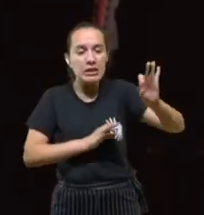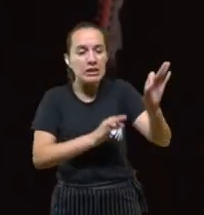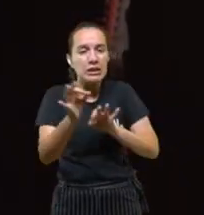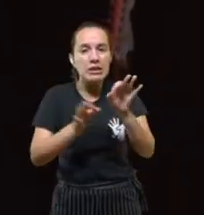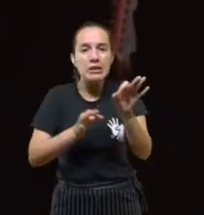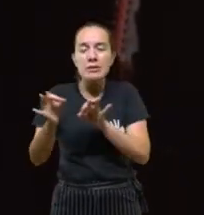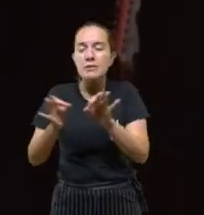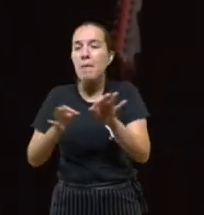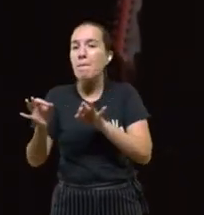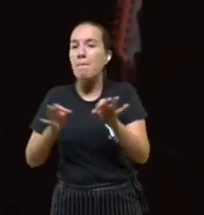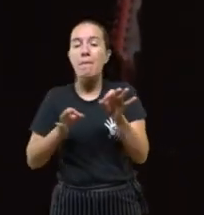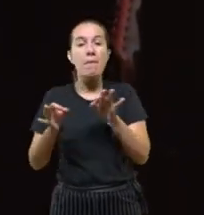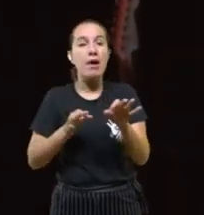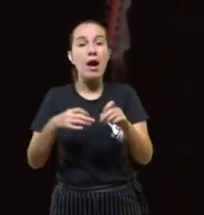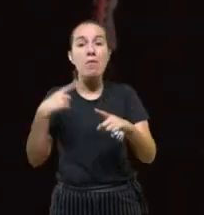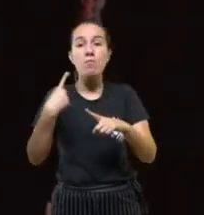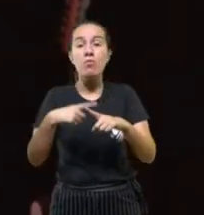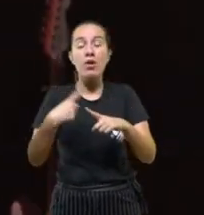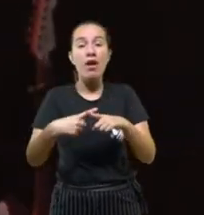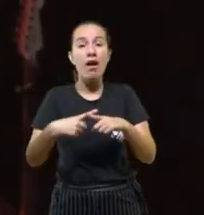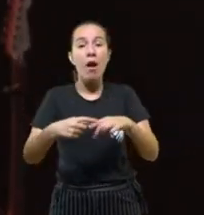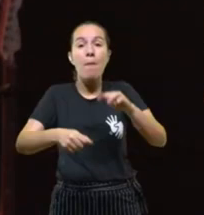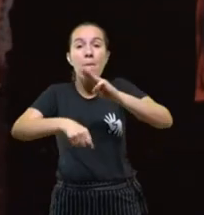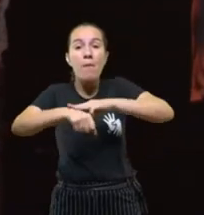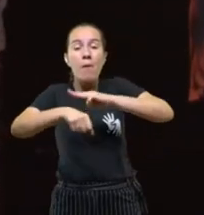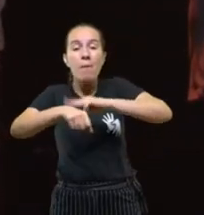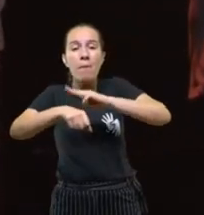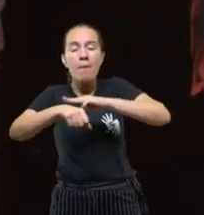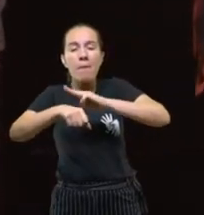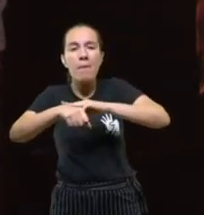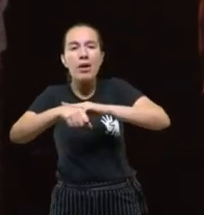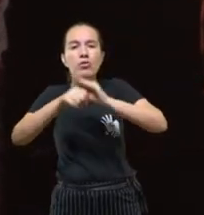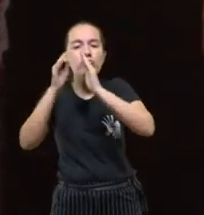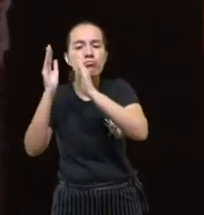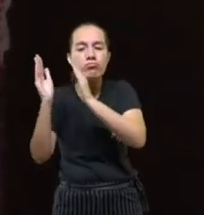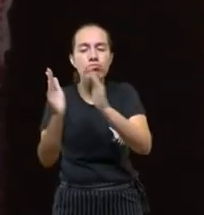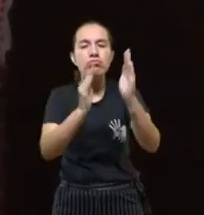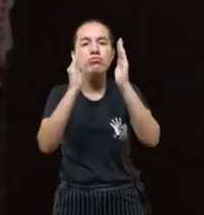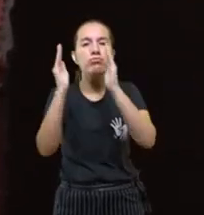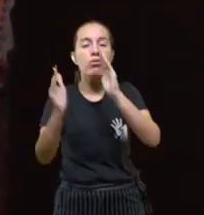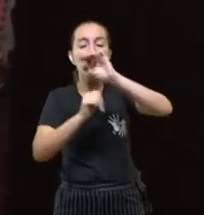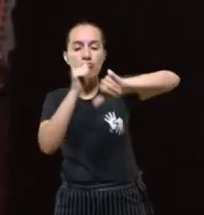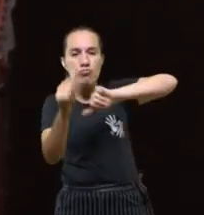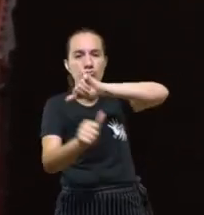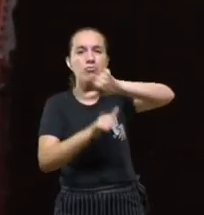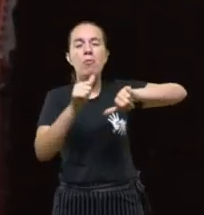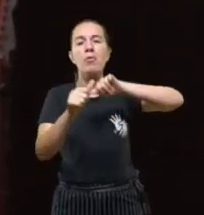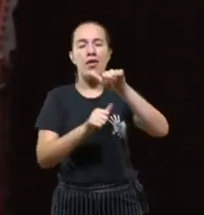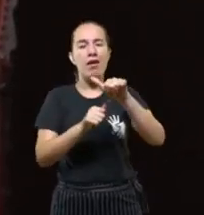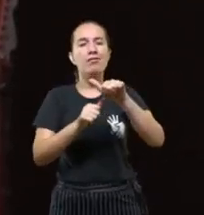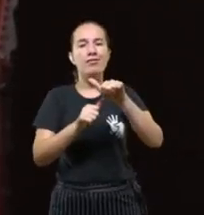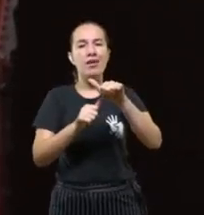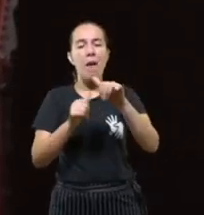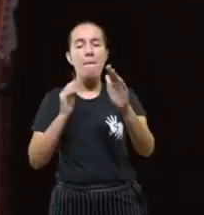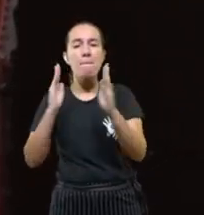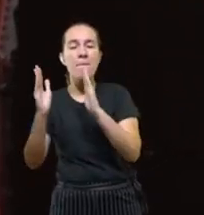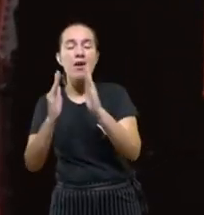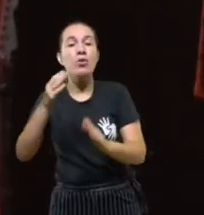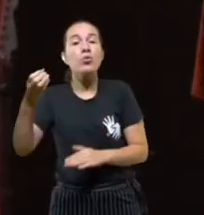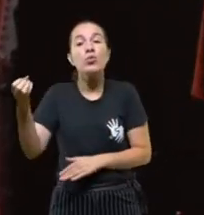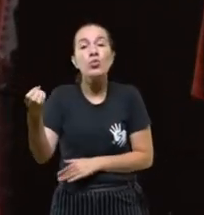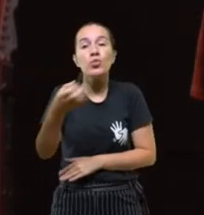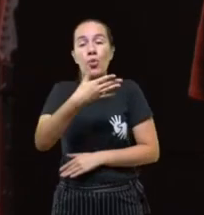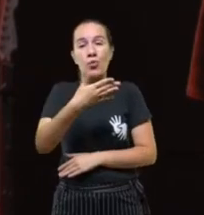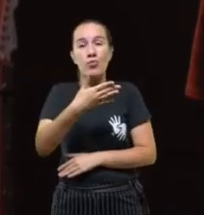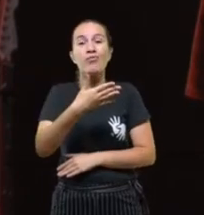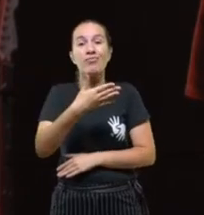a transição, se prepare para a nova estação, mas ao mesmo tempo